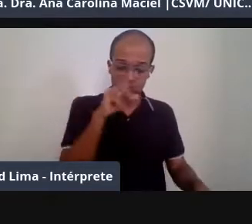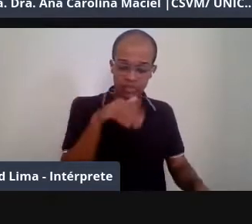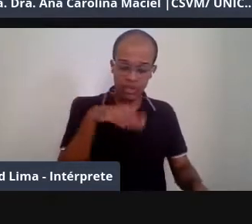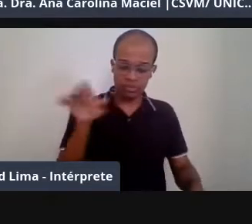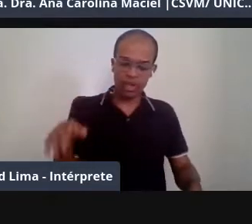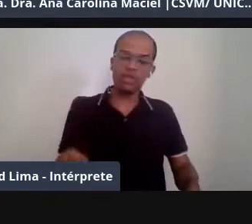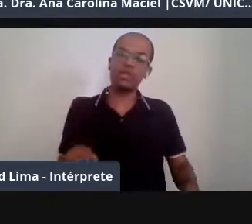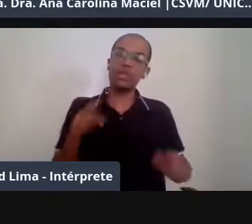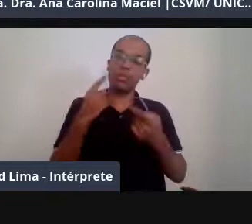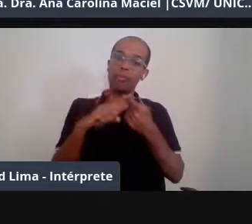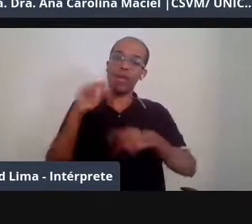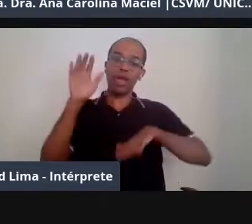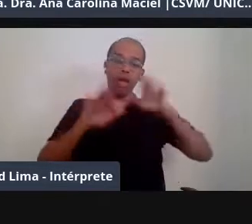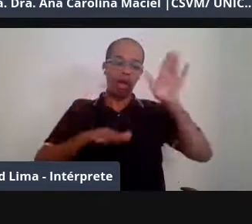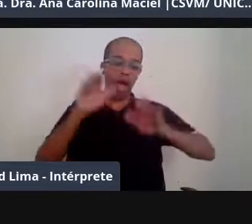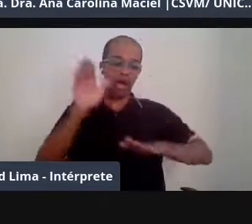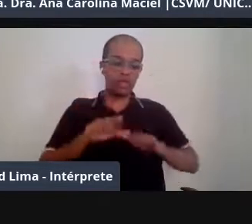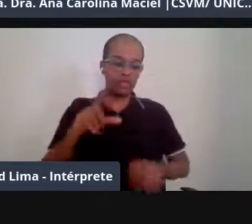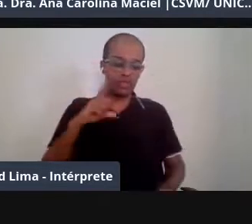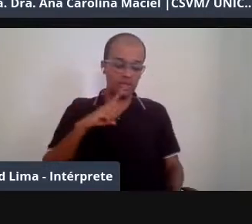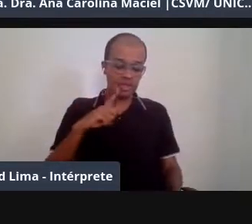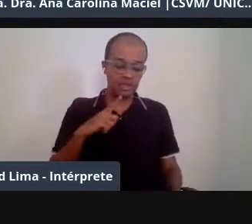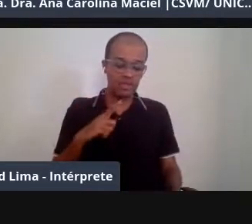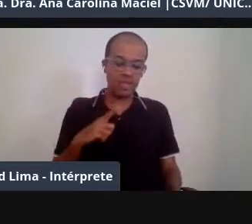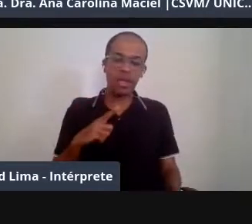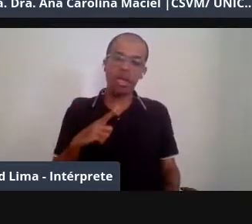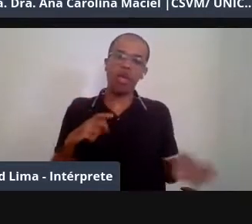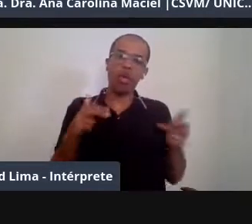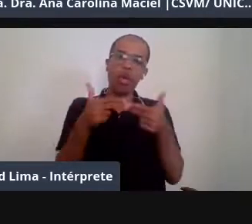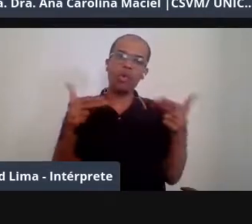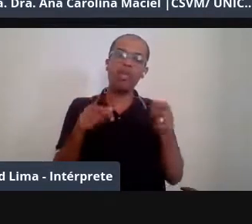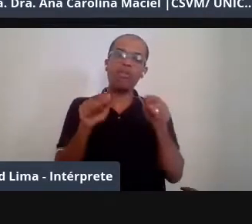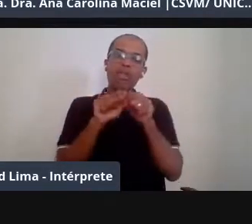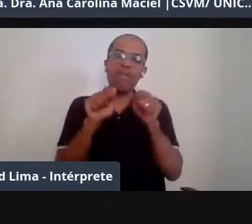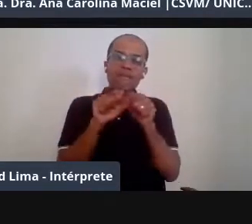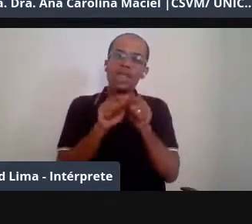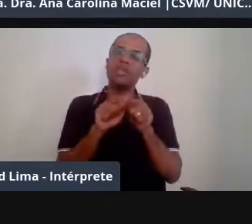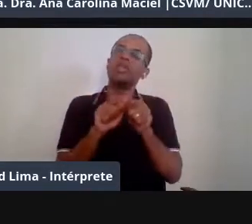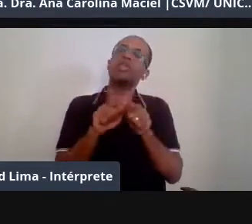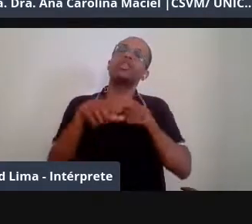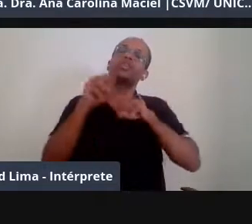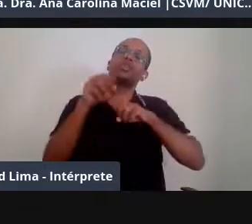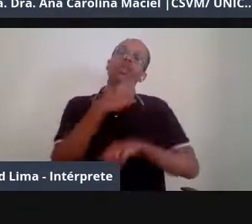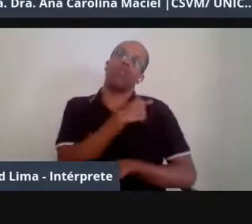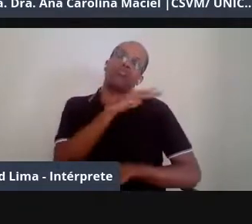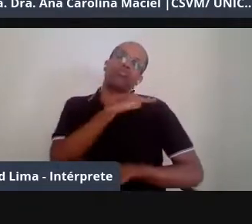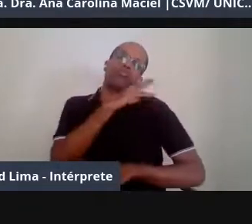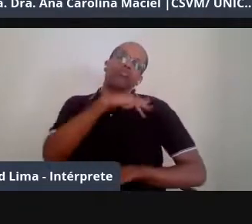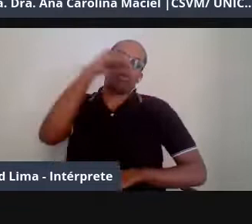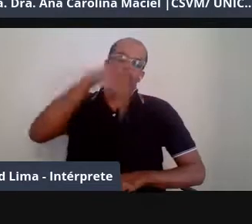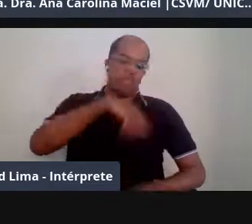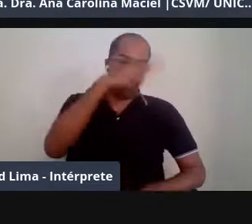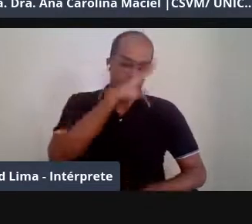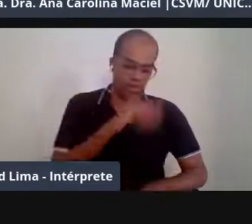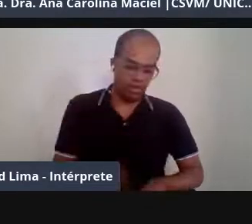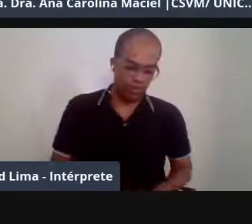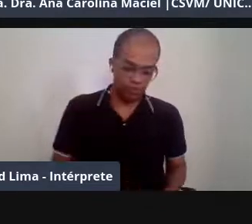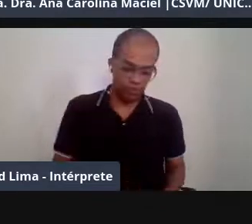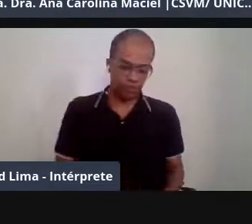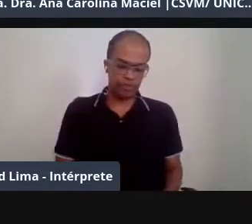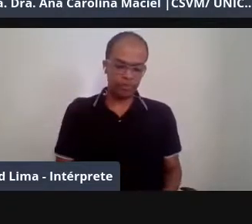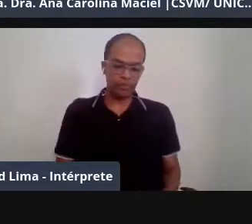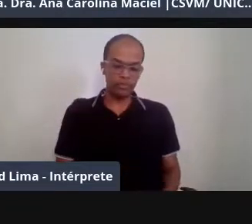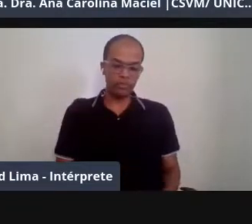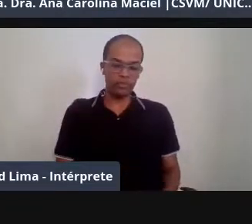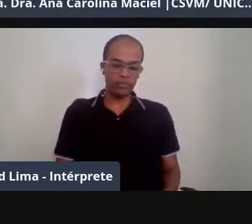porque muitas vezes nós temos refugiados que fizeram ensino médio no Brasil, e aí não podem, esses é considerado que eles